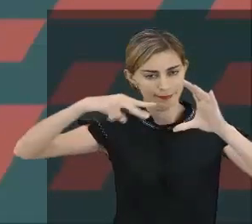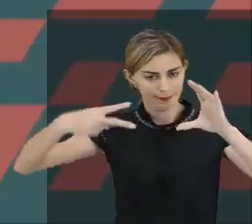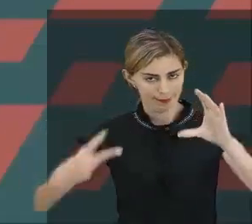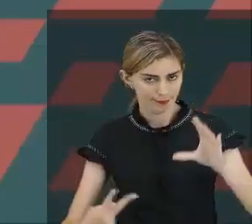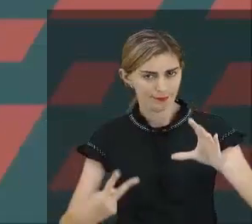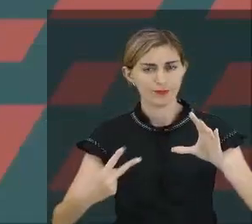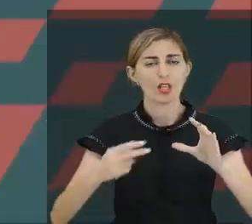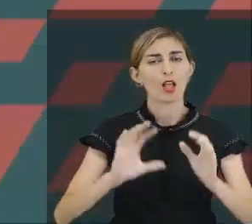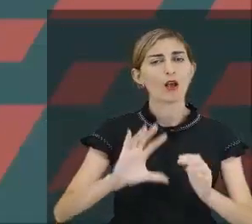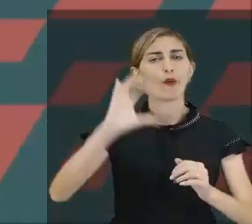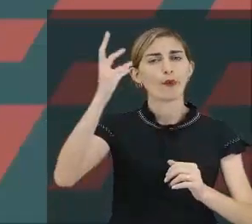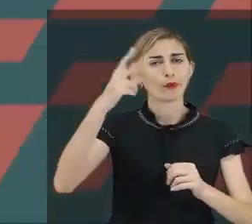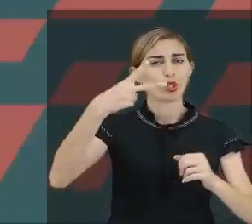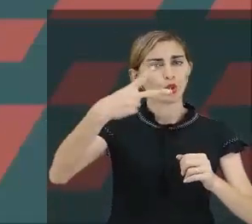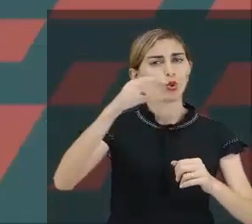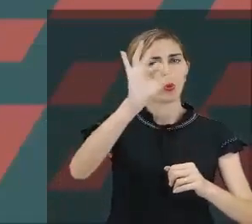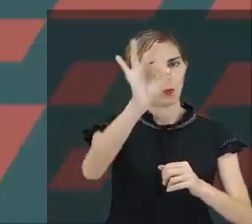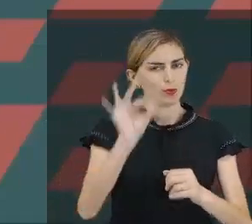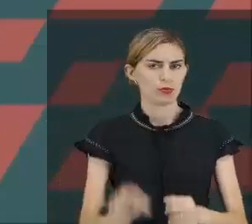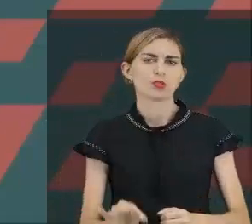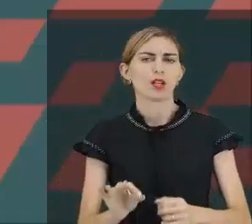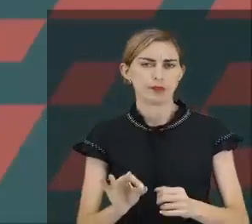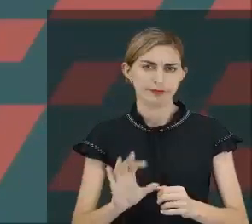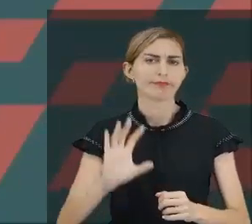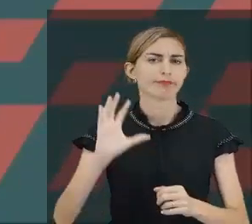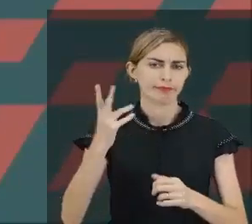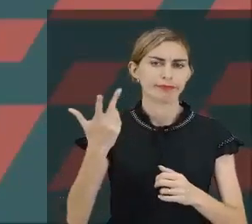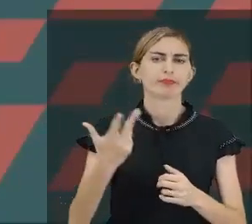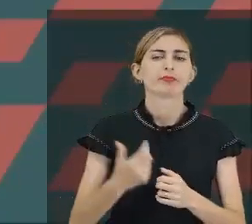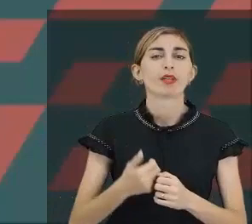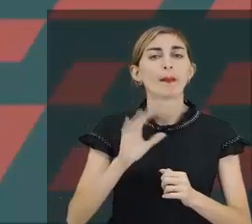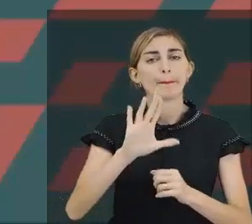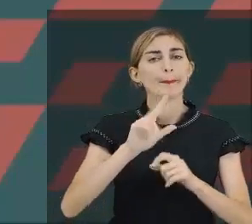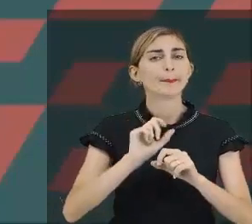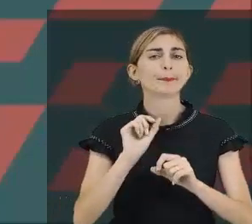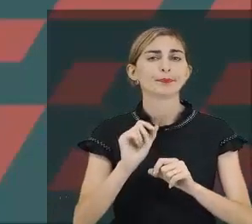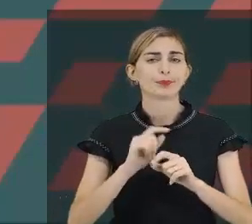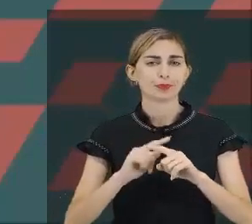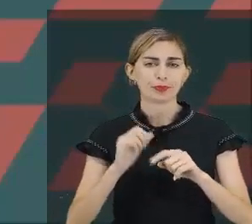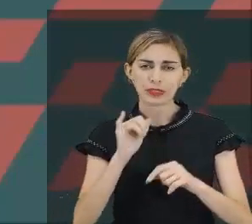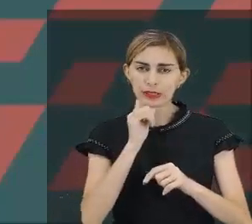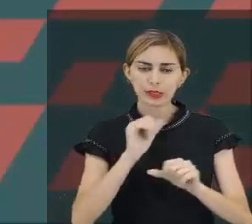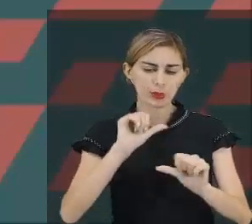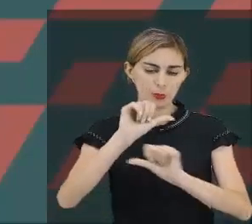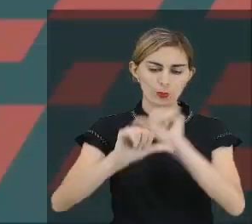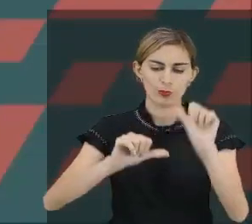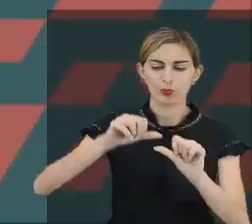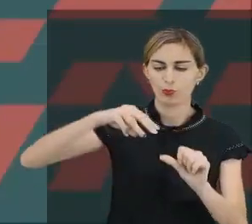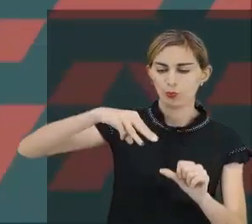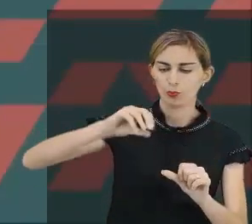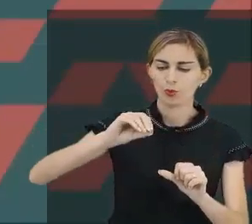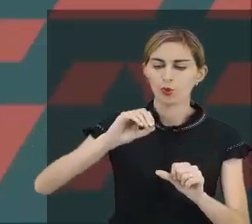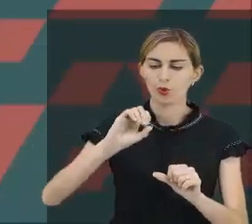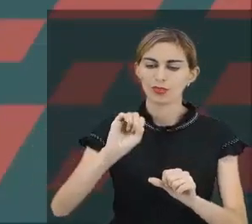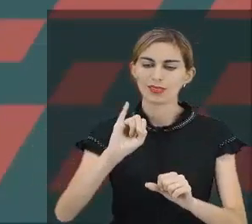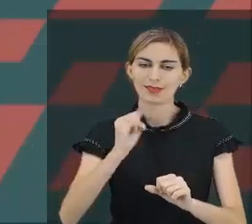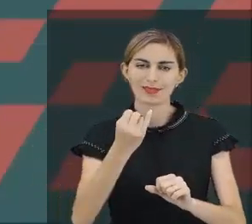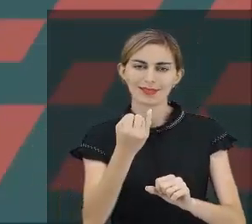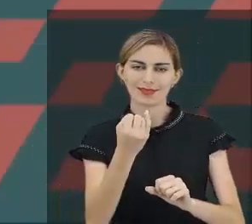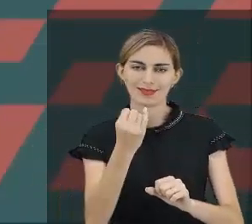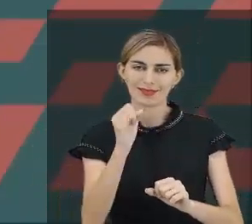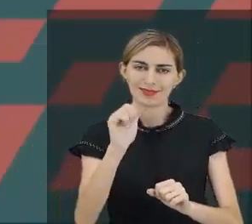mosaicismo só acontece em 2% dos casos, mas o que é que acontece? Se for translocação e